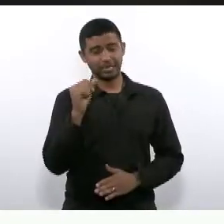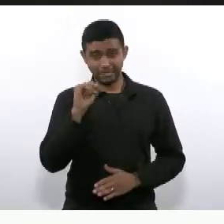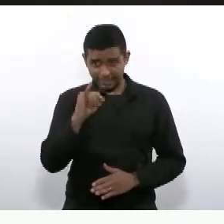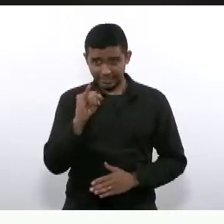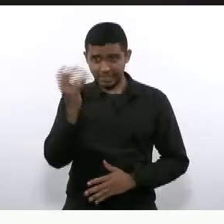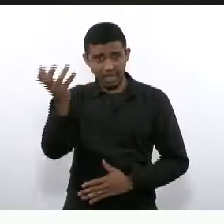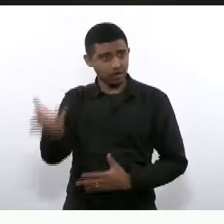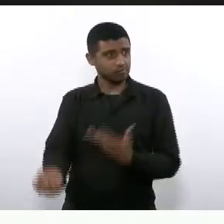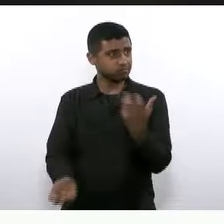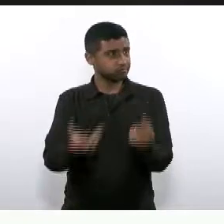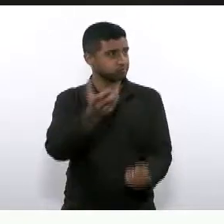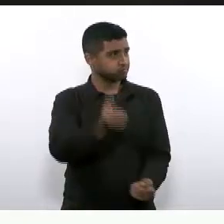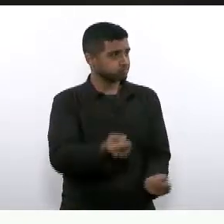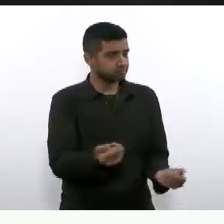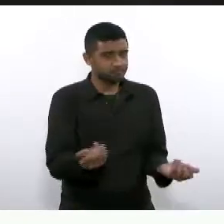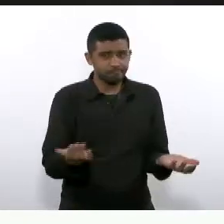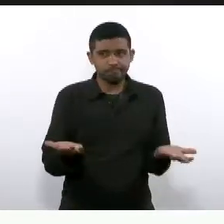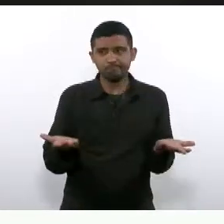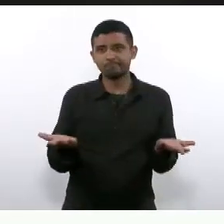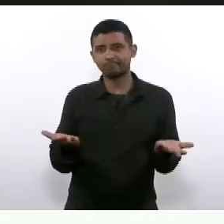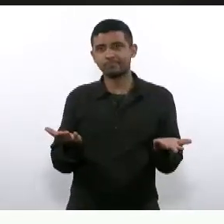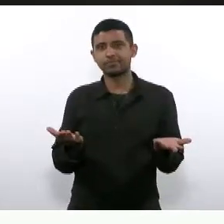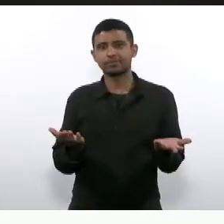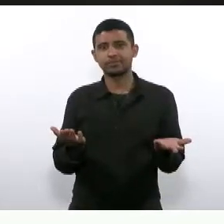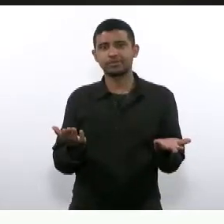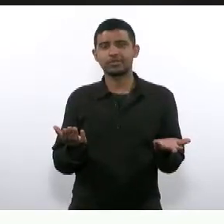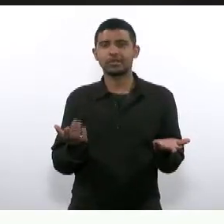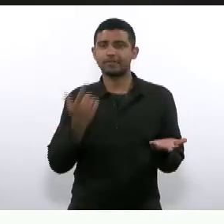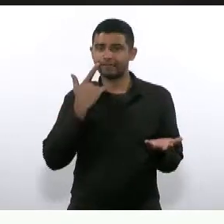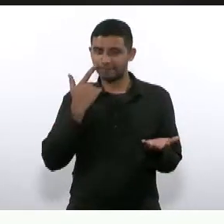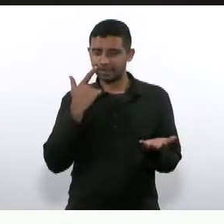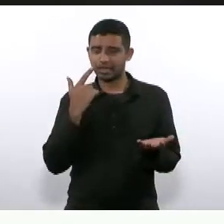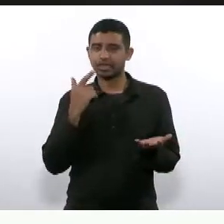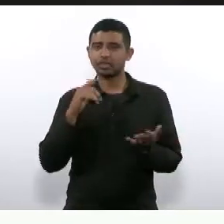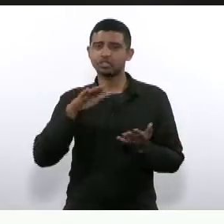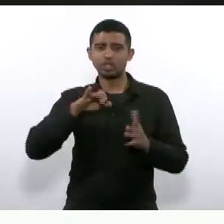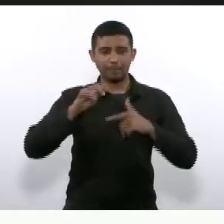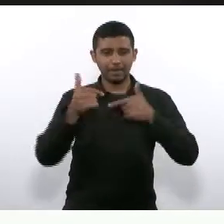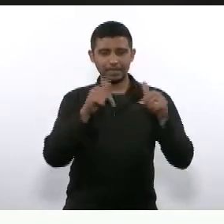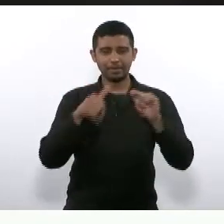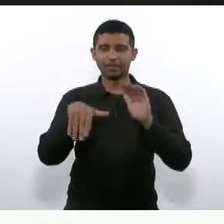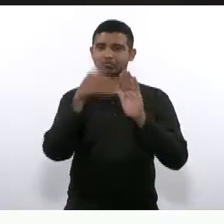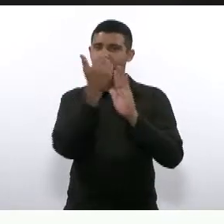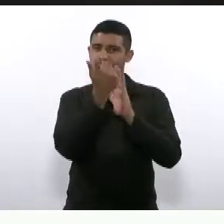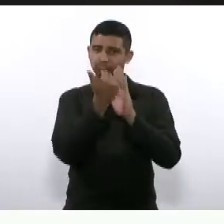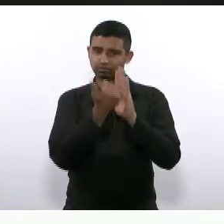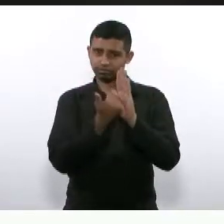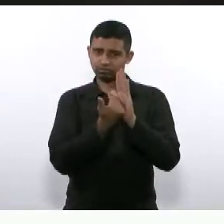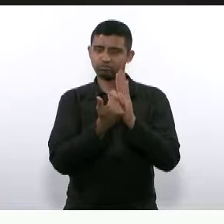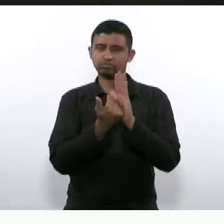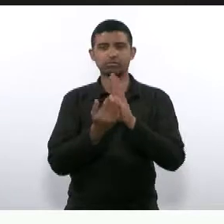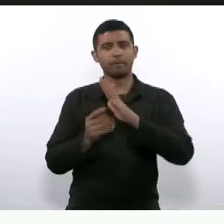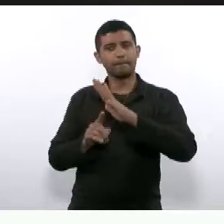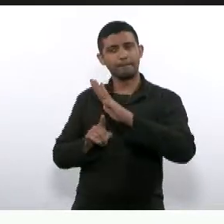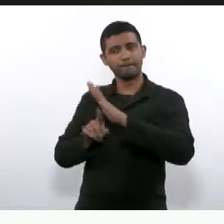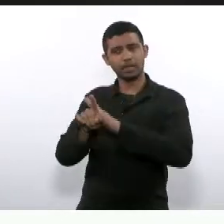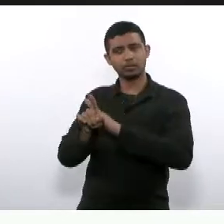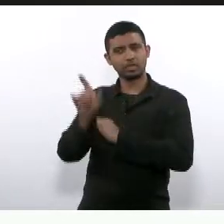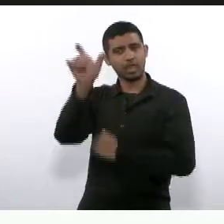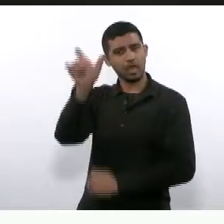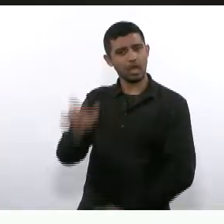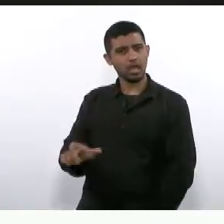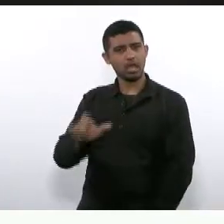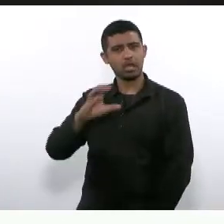demais deputadas, de chamar os trabalhos à ordem e indagar o deputado Chicão Bulhões